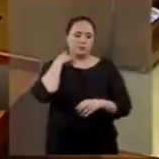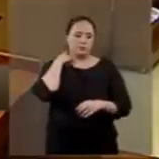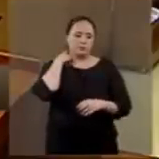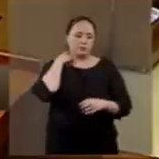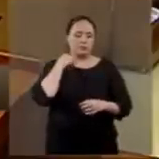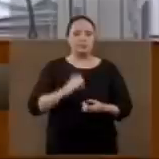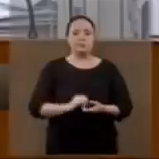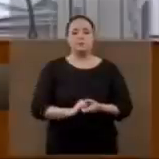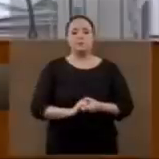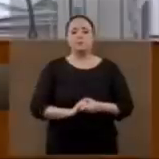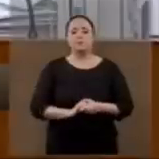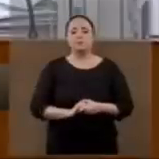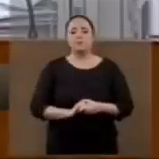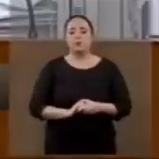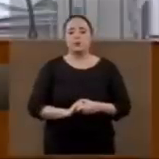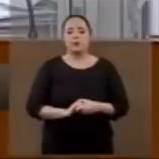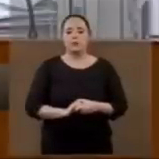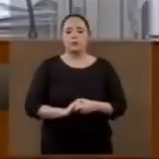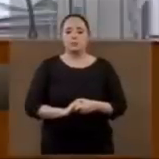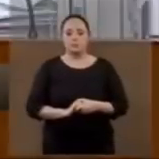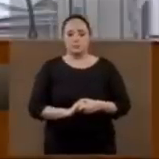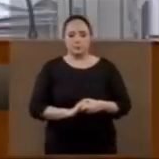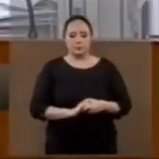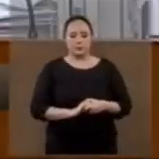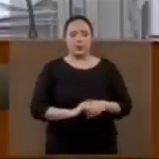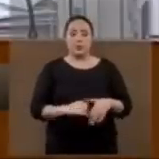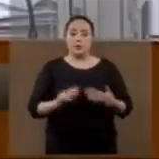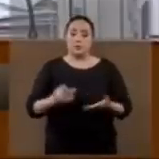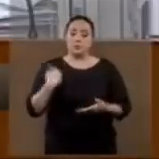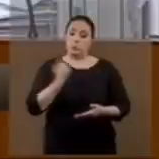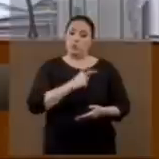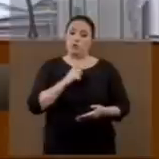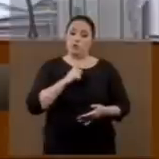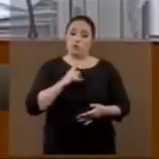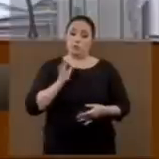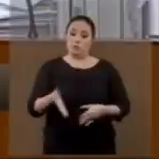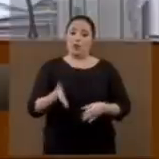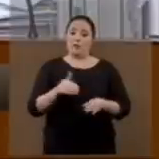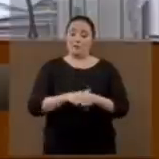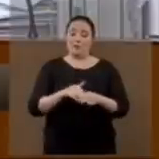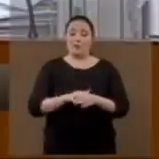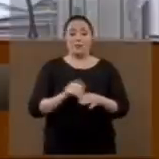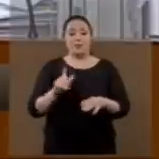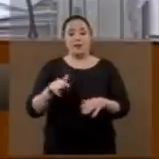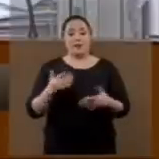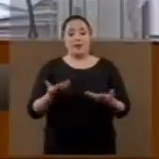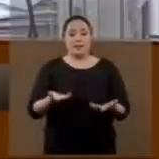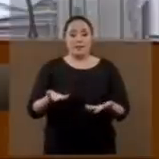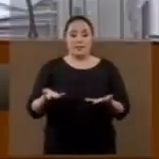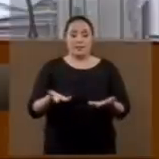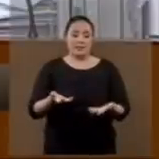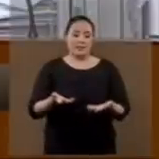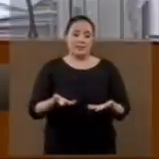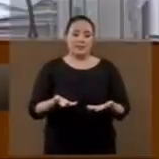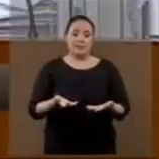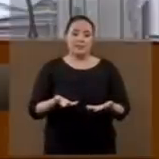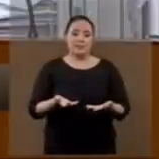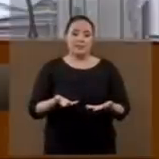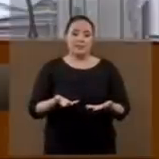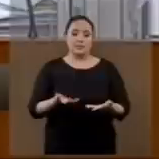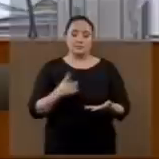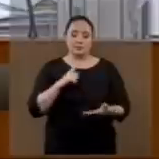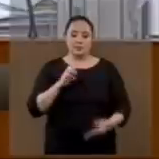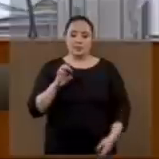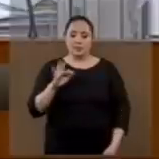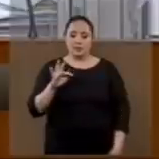Aí o que nós tínhamos e temos e votamos foi exatamente... O decreto previa o